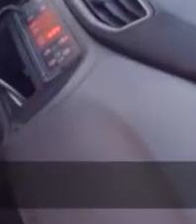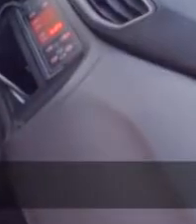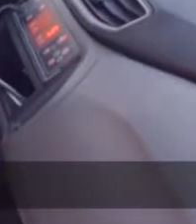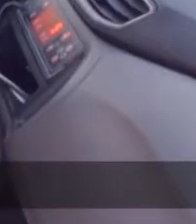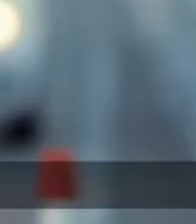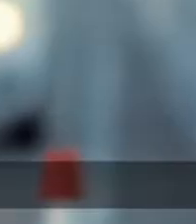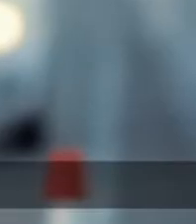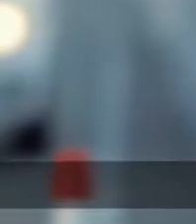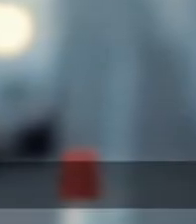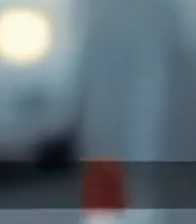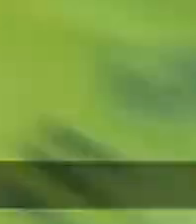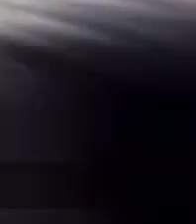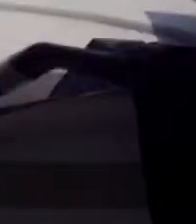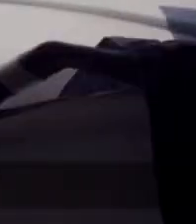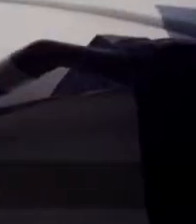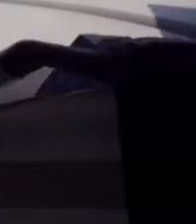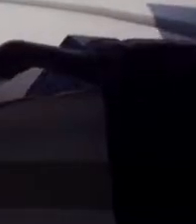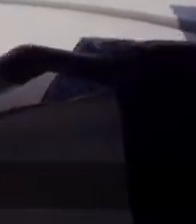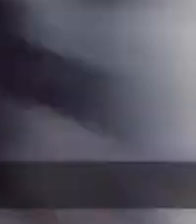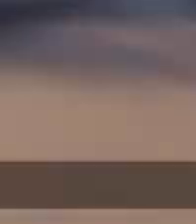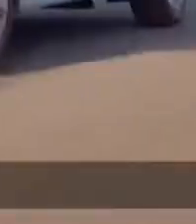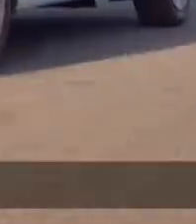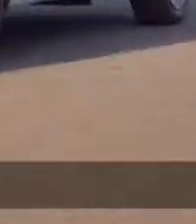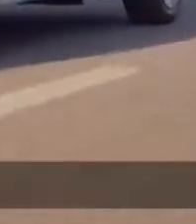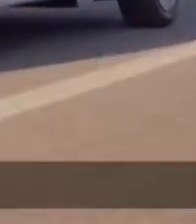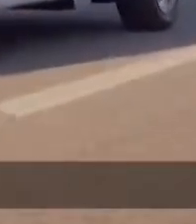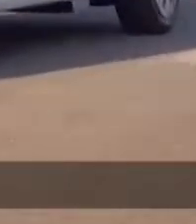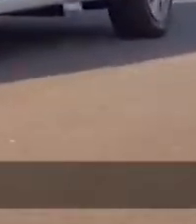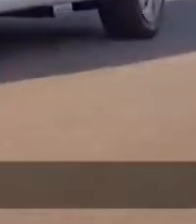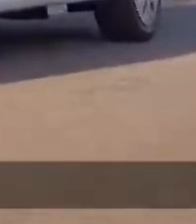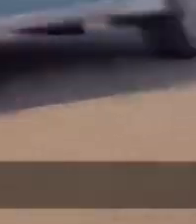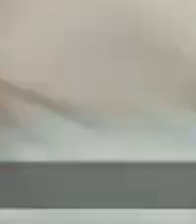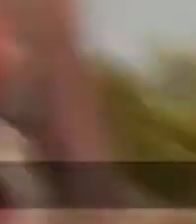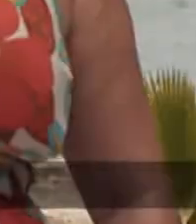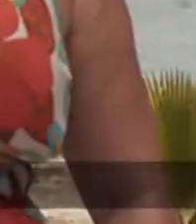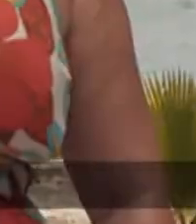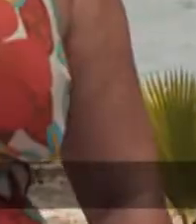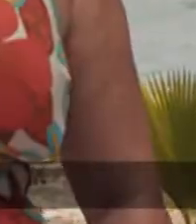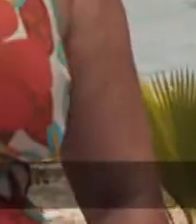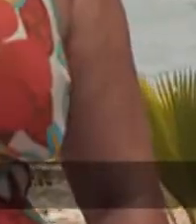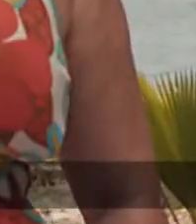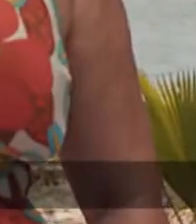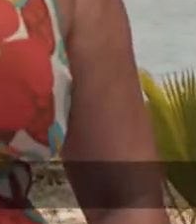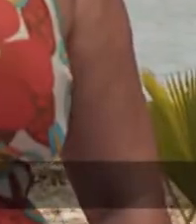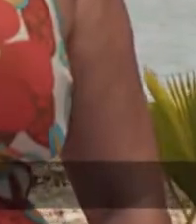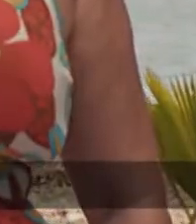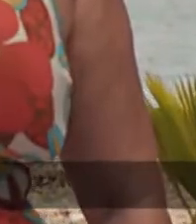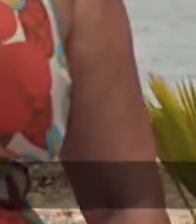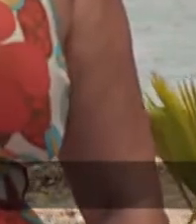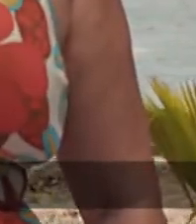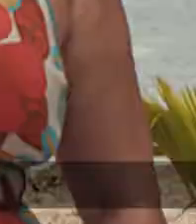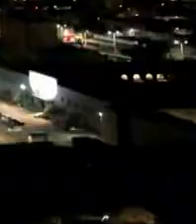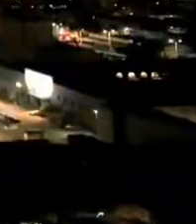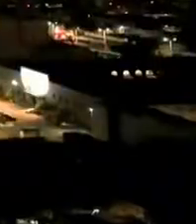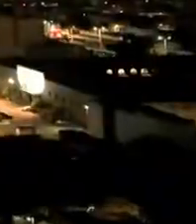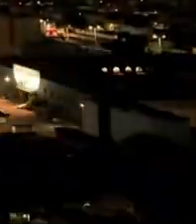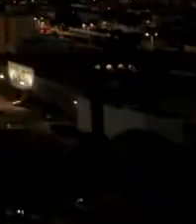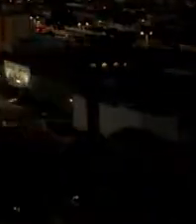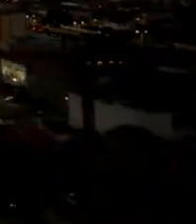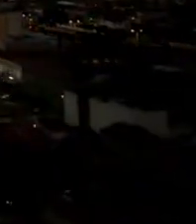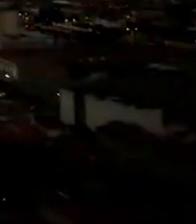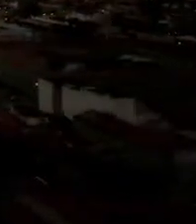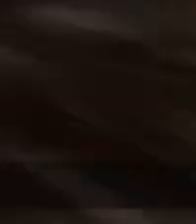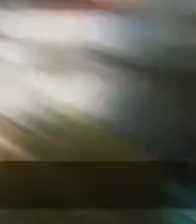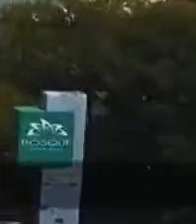segurança que preserva vidas. Prefeitura e você. Uma Fortaleza melhor é a gente que faz.